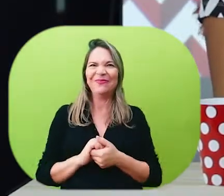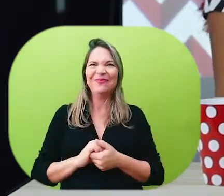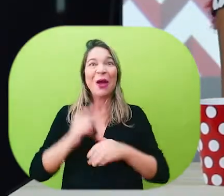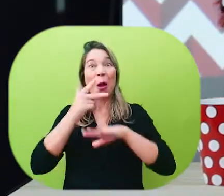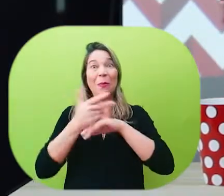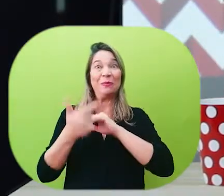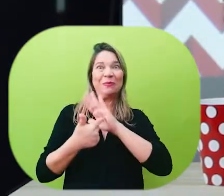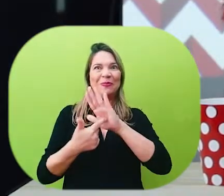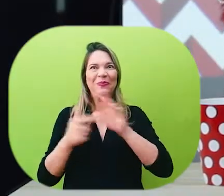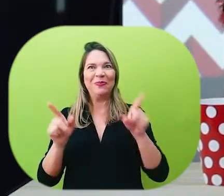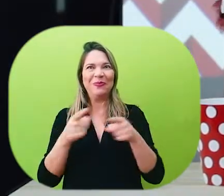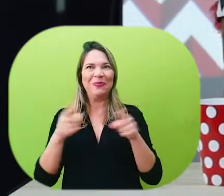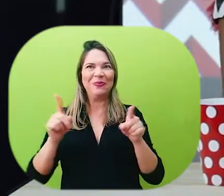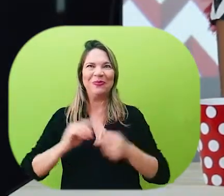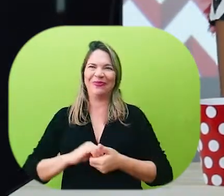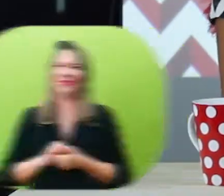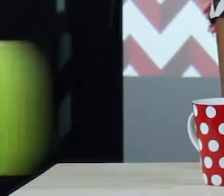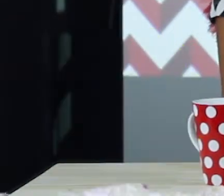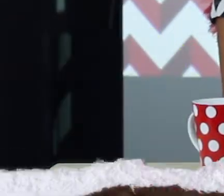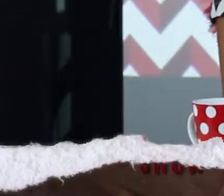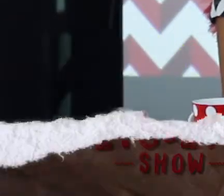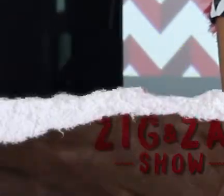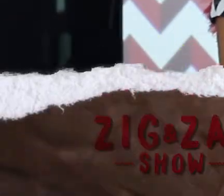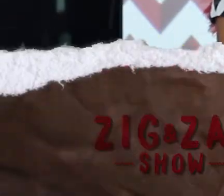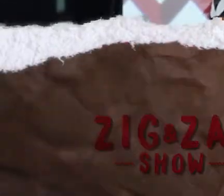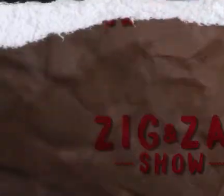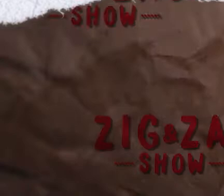ela. Roda, BT!